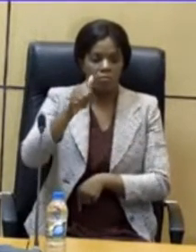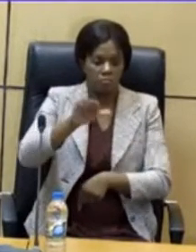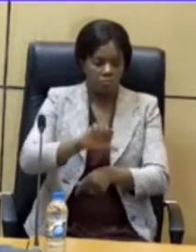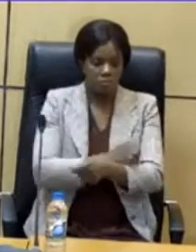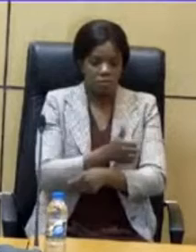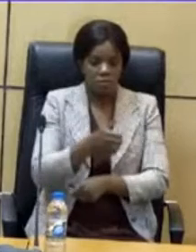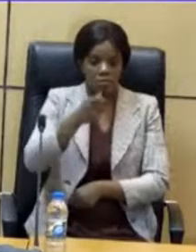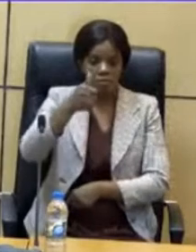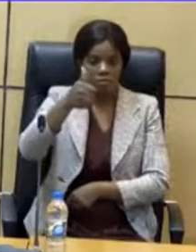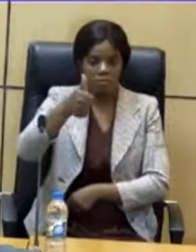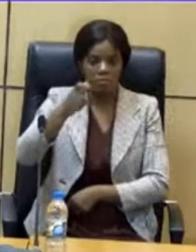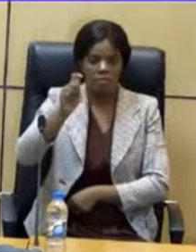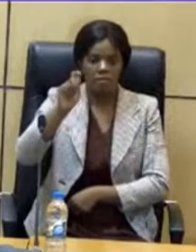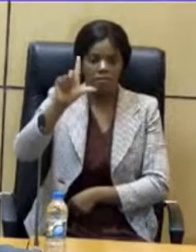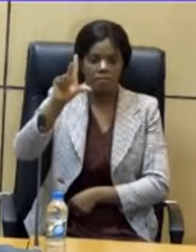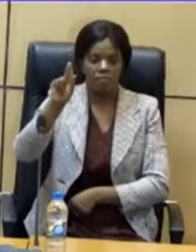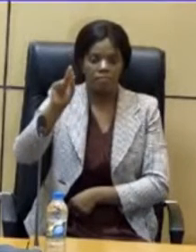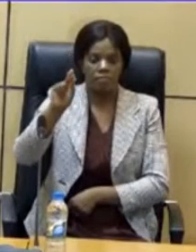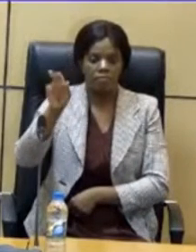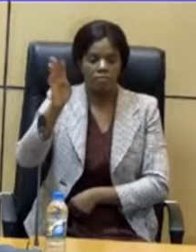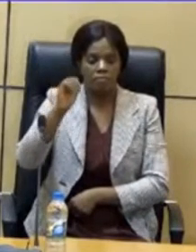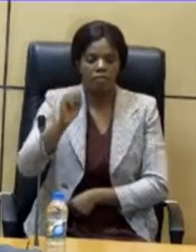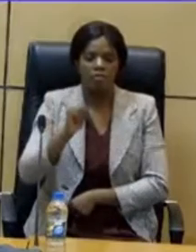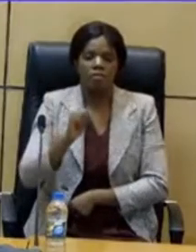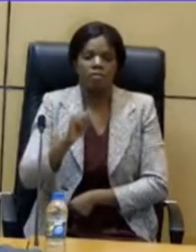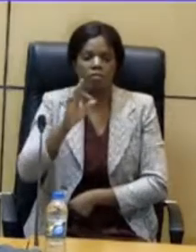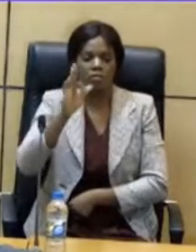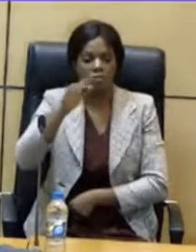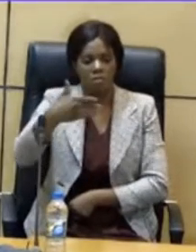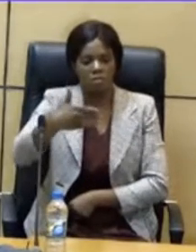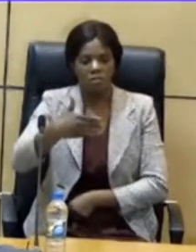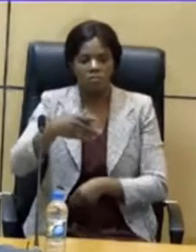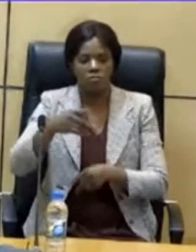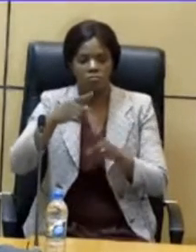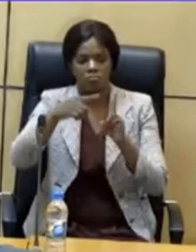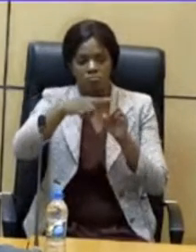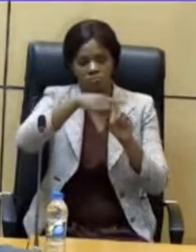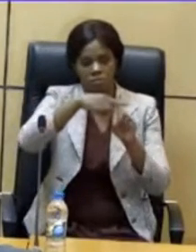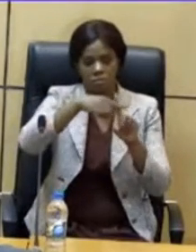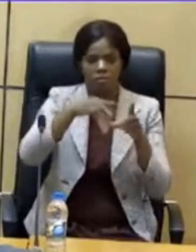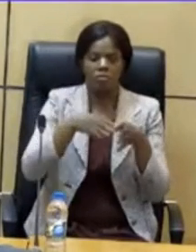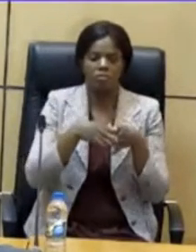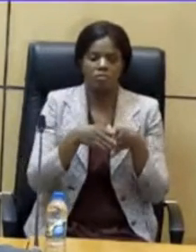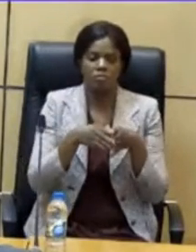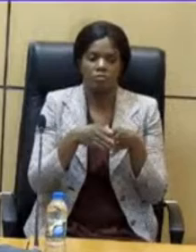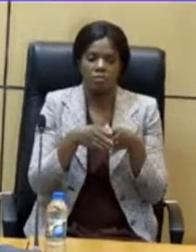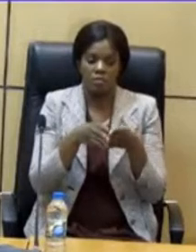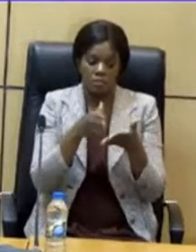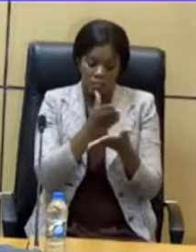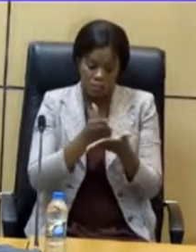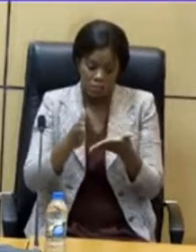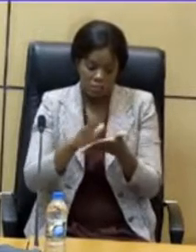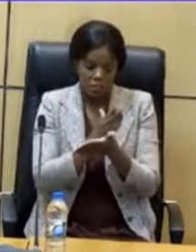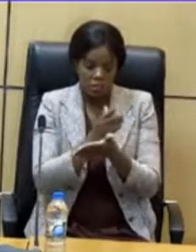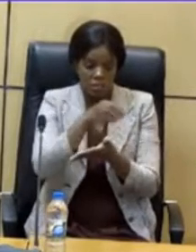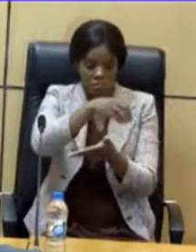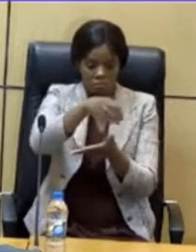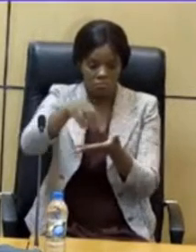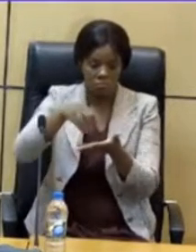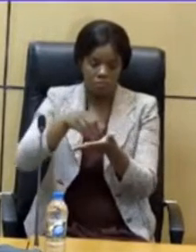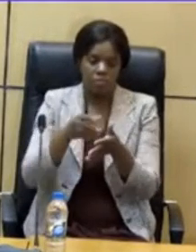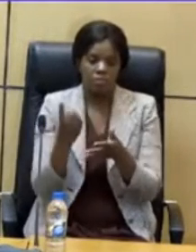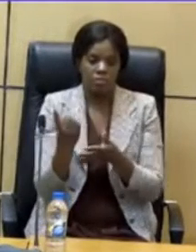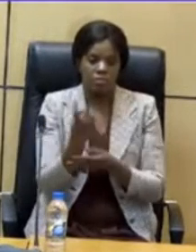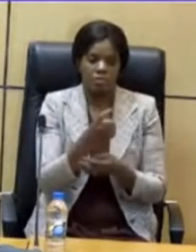Continuamos a trabalhar com a Organização Mundial de Saúde, acompanhando os seus critérios de saúde pública na definição